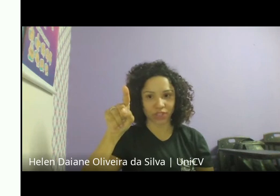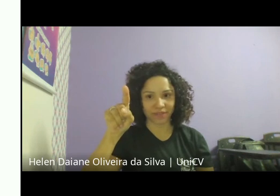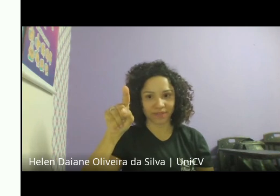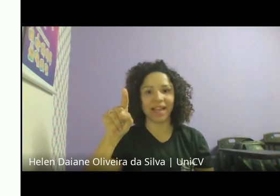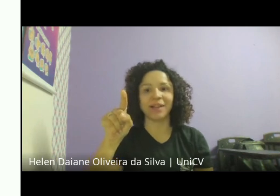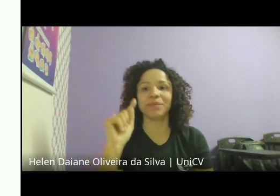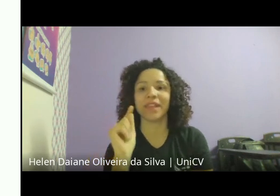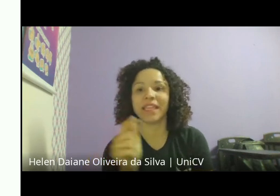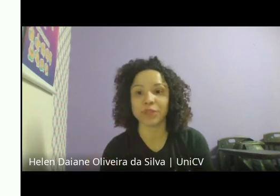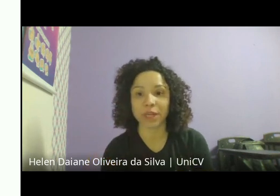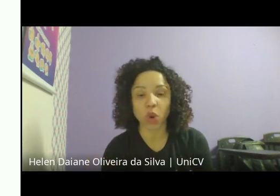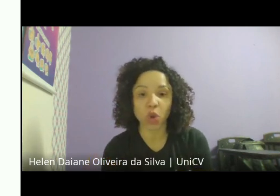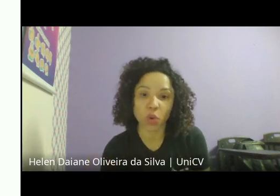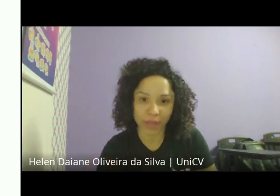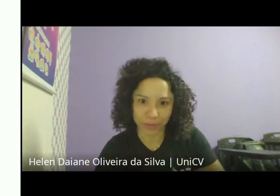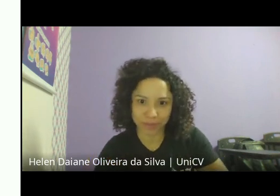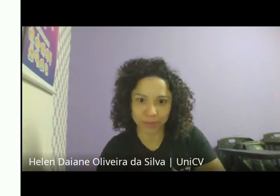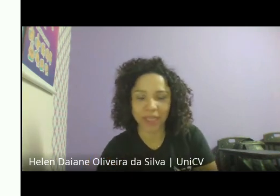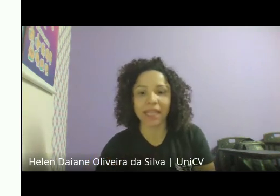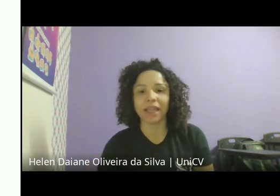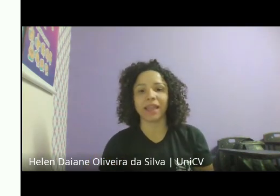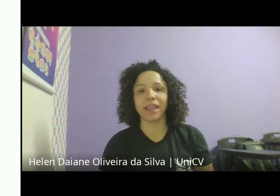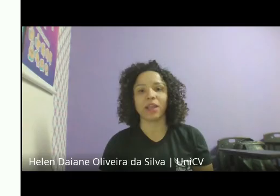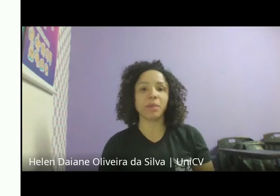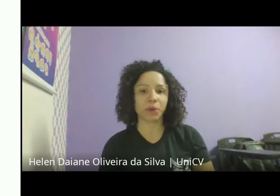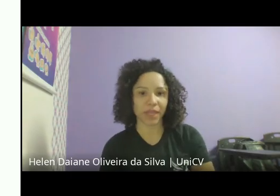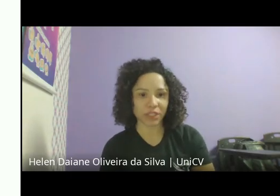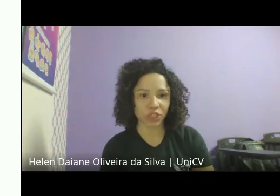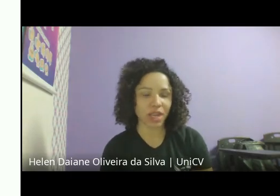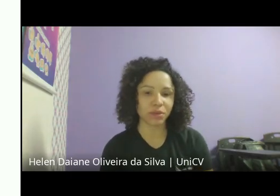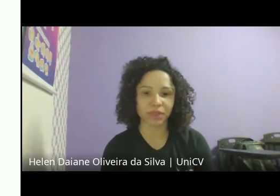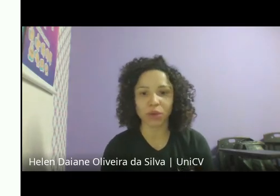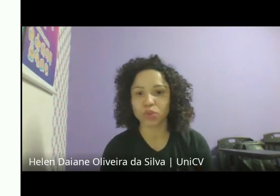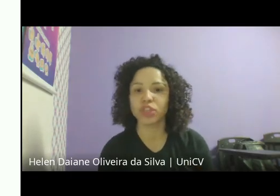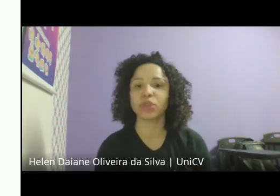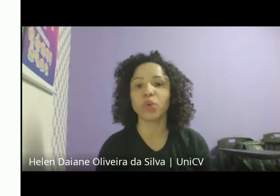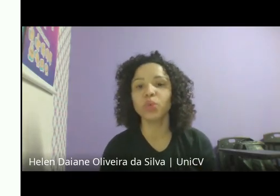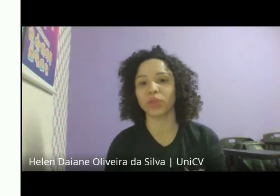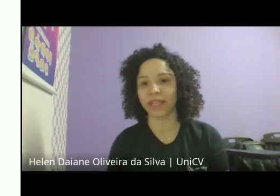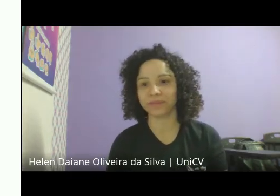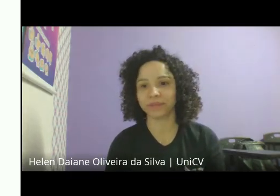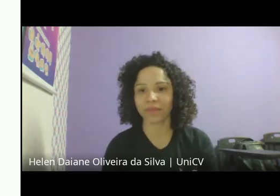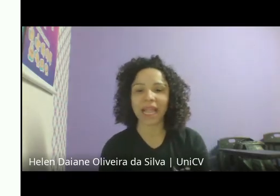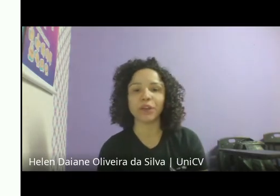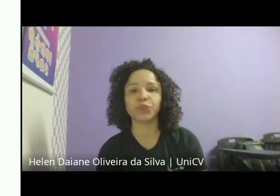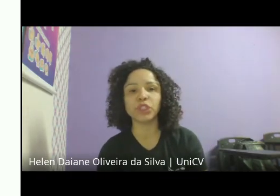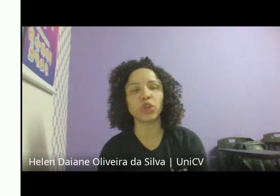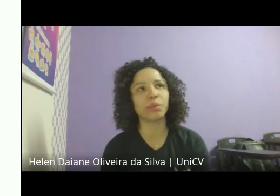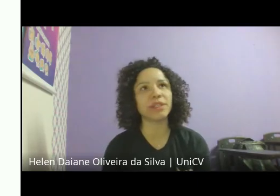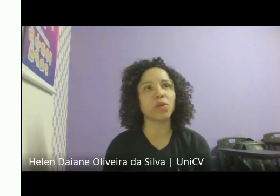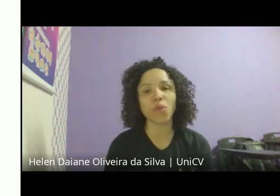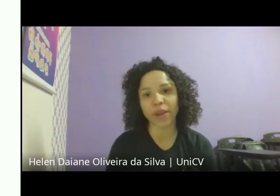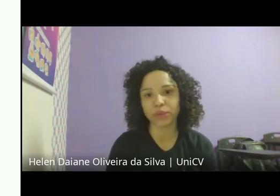Pode, tá? E você não colocou o eu. Em português, a gente tem o tal do sujeito oculto, né? Ah,